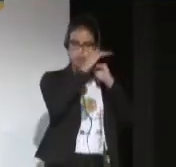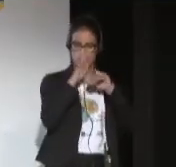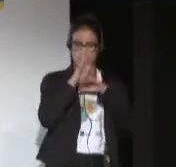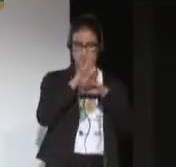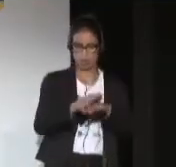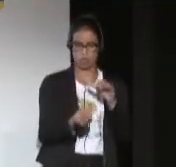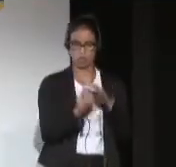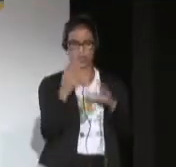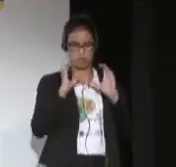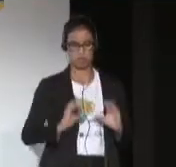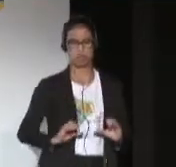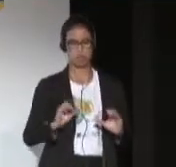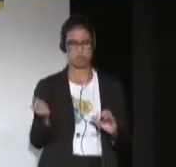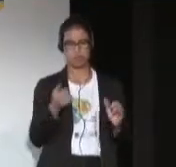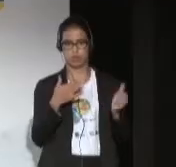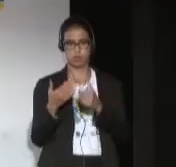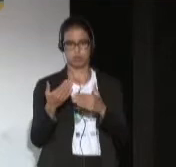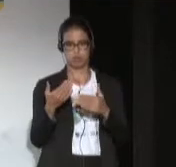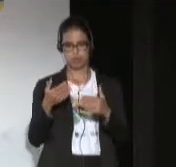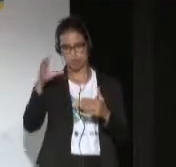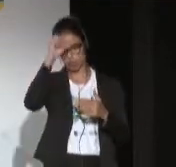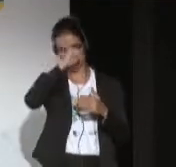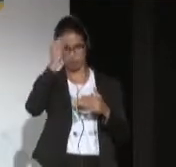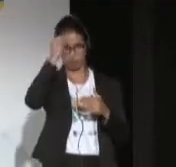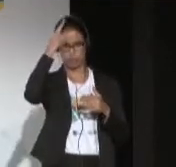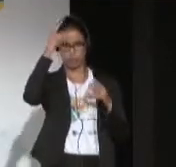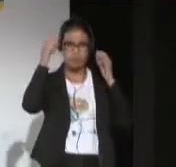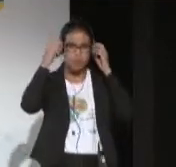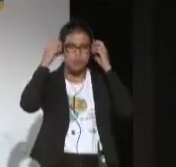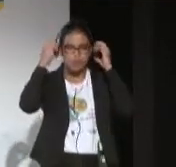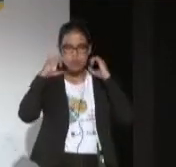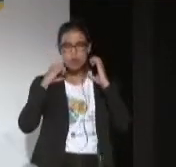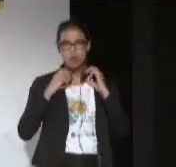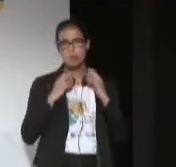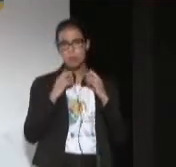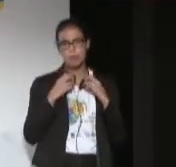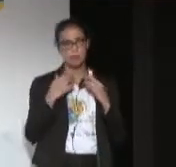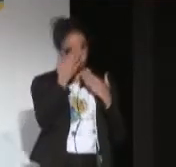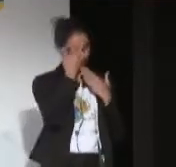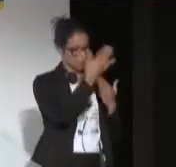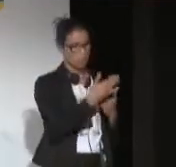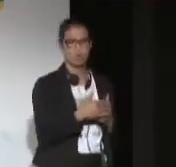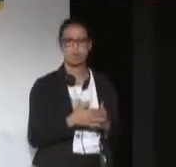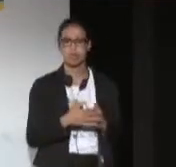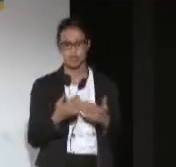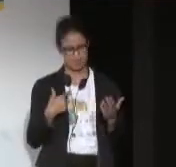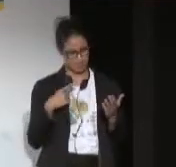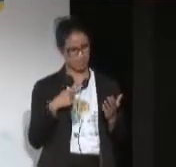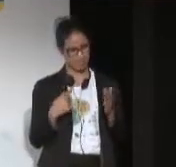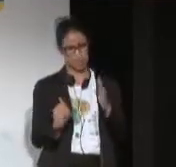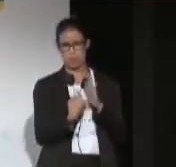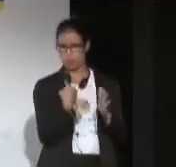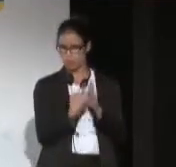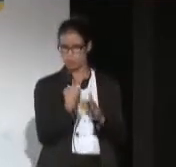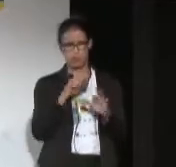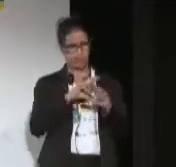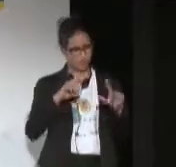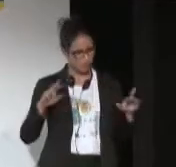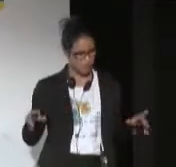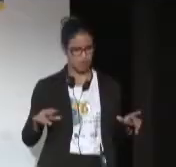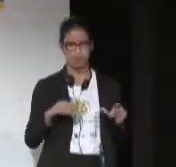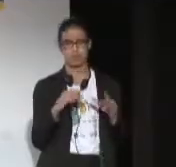criativos e inovadores. Obrigado. Muito grato, Dr. Gol. Eu realmente estou com uma tarefa difícil, são várias perguntas e para